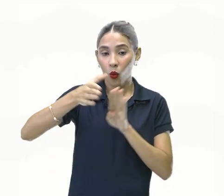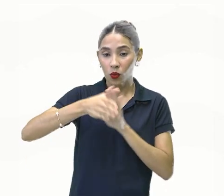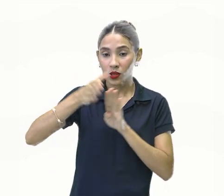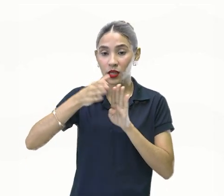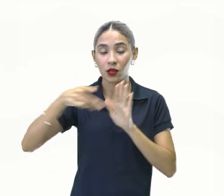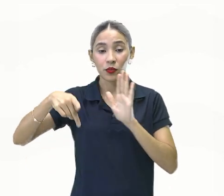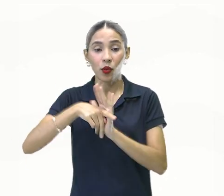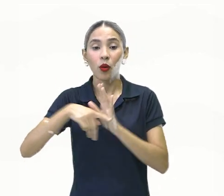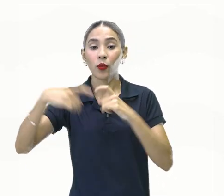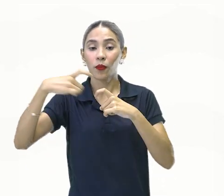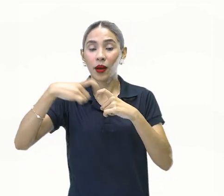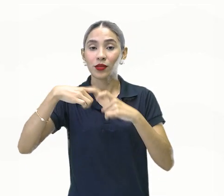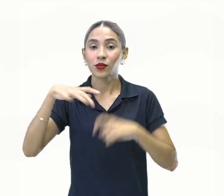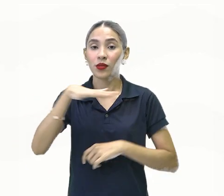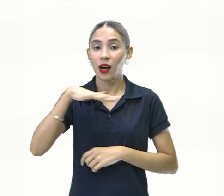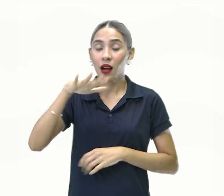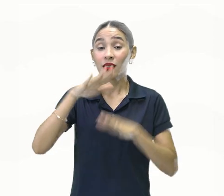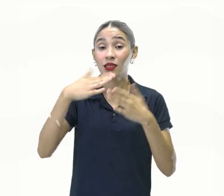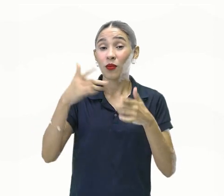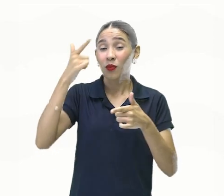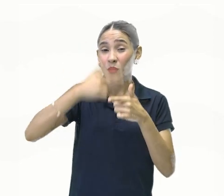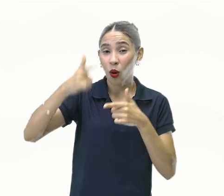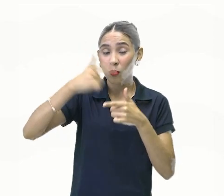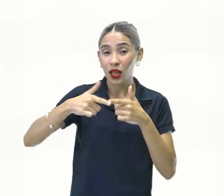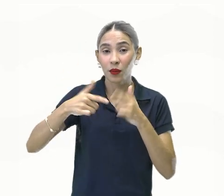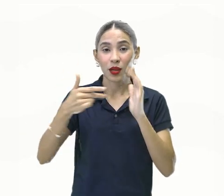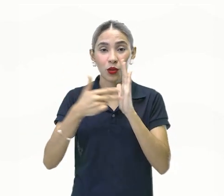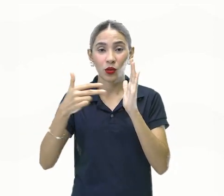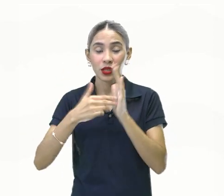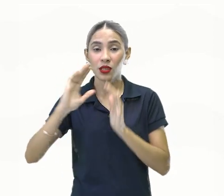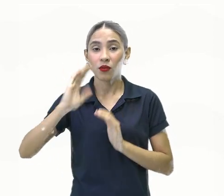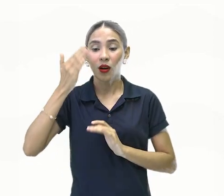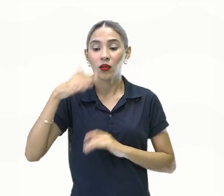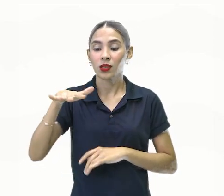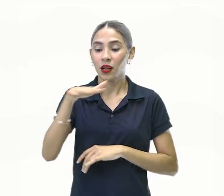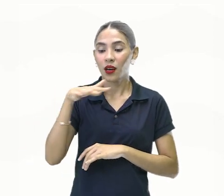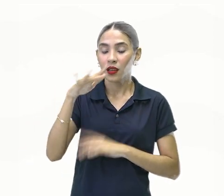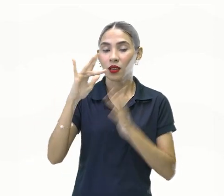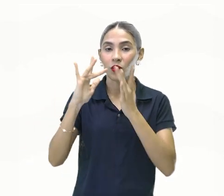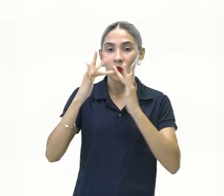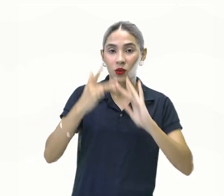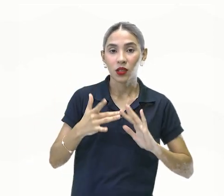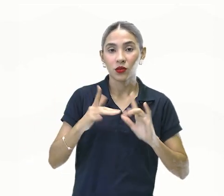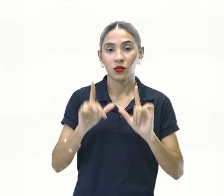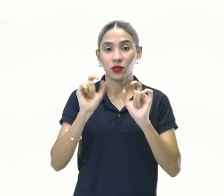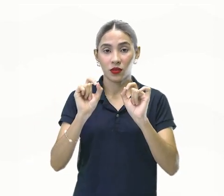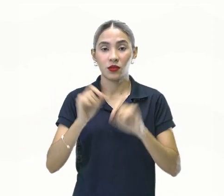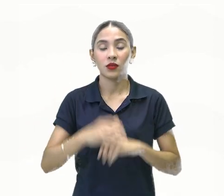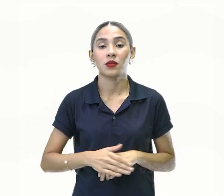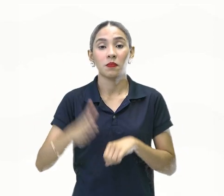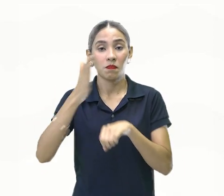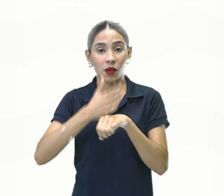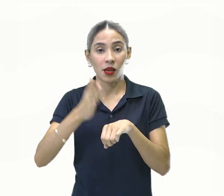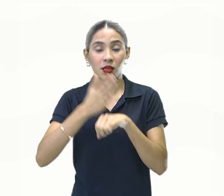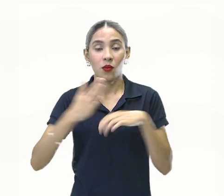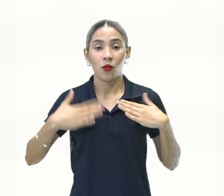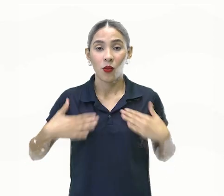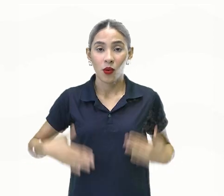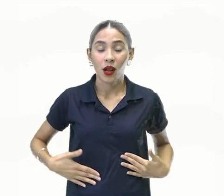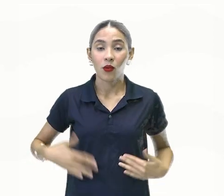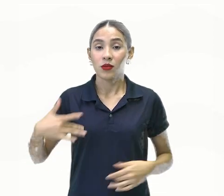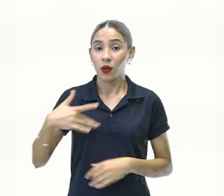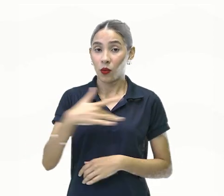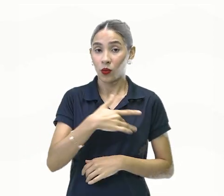conselhos médicos, tá? Então, esse é o problema das fake news dentro desse contexto de práticas corporais